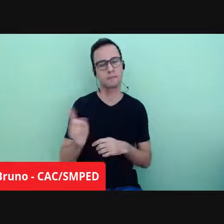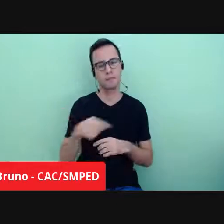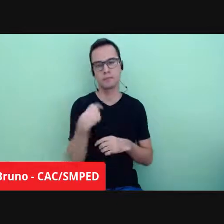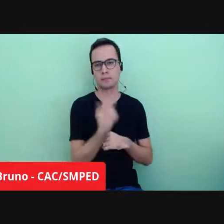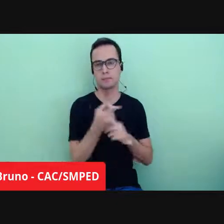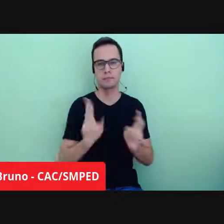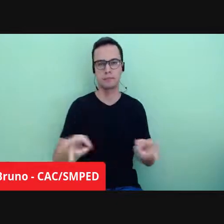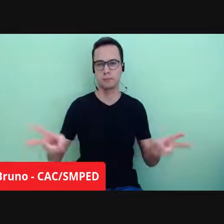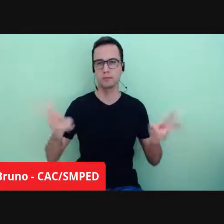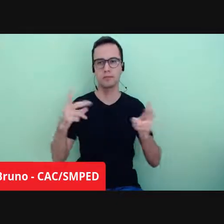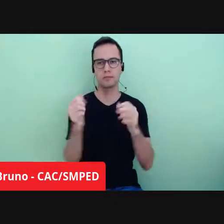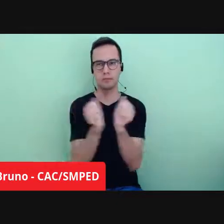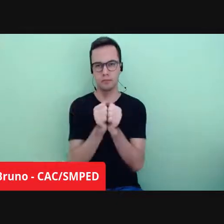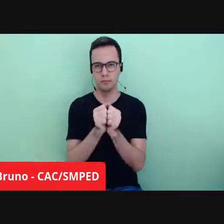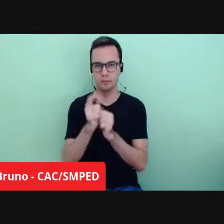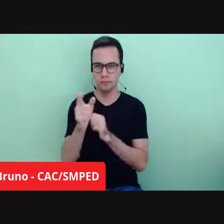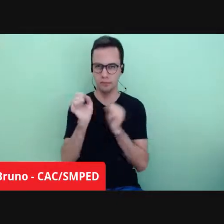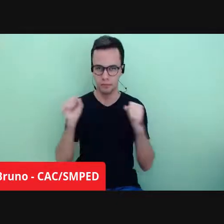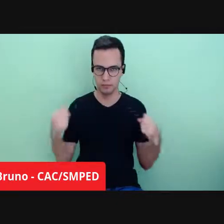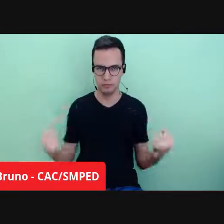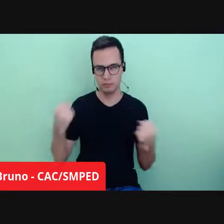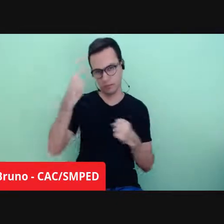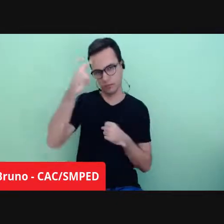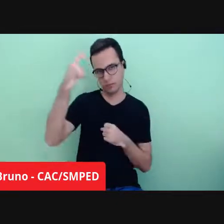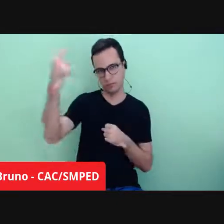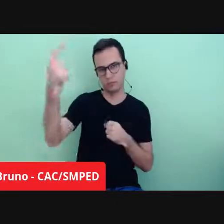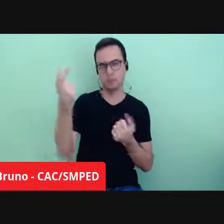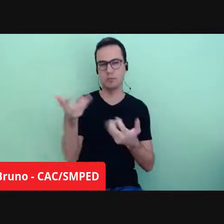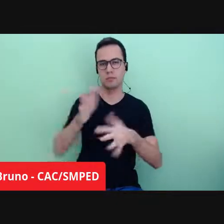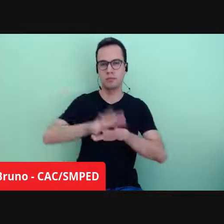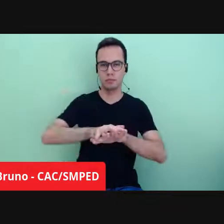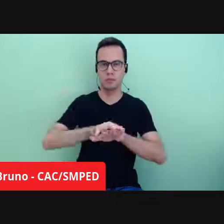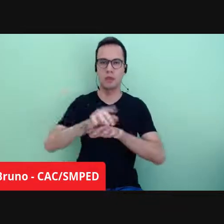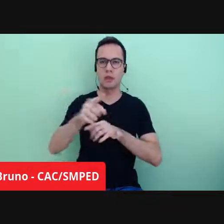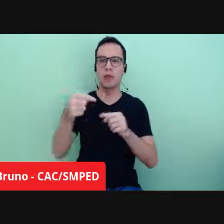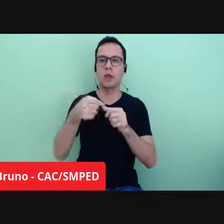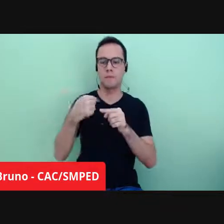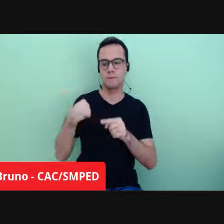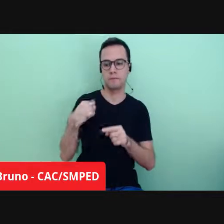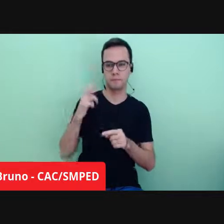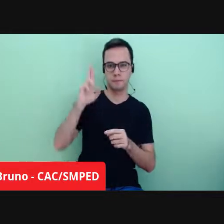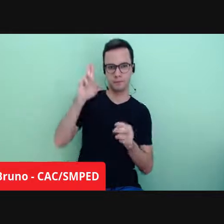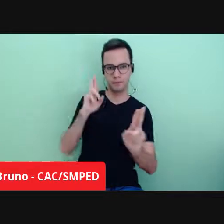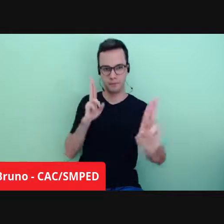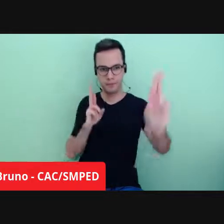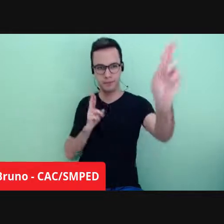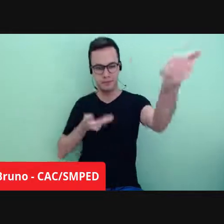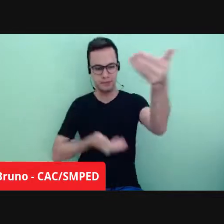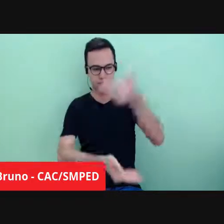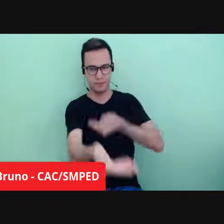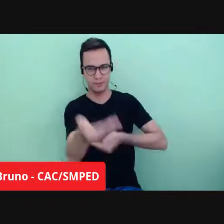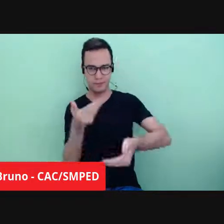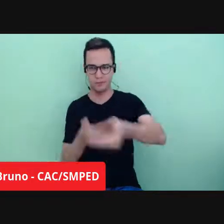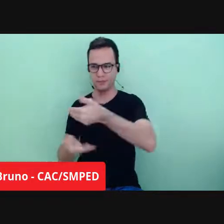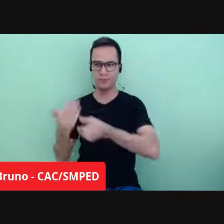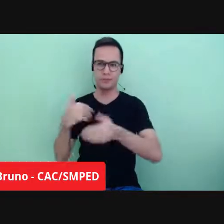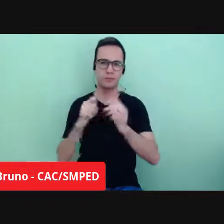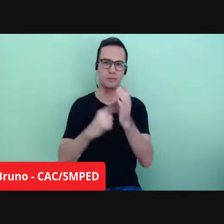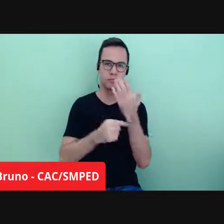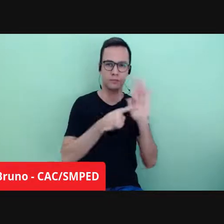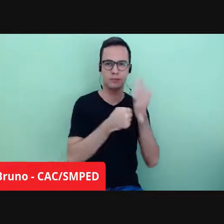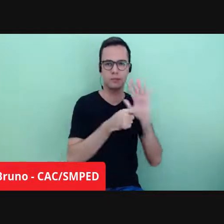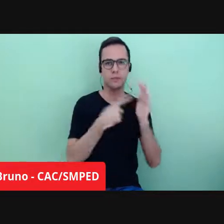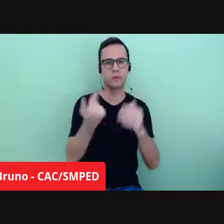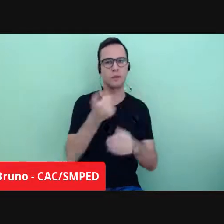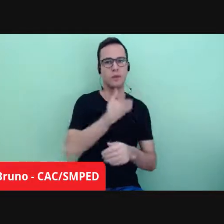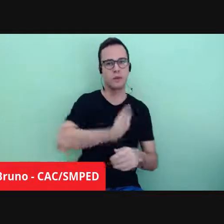continue somando esforços, lembrando que inclusão é uma via de mão dupla, né? Todo mundo tem que fazer a sua parte. O